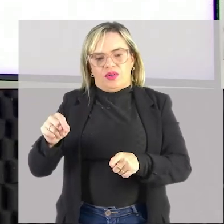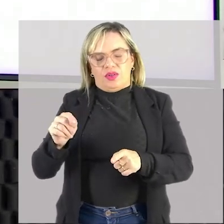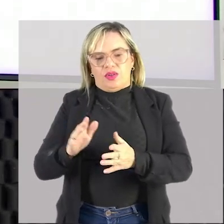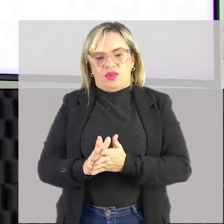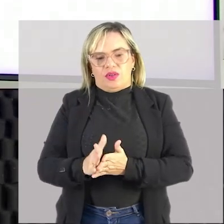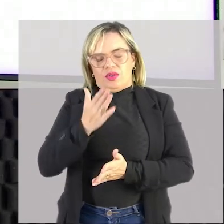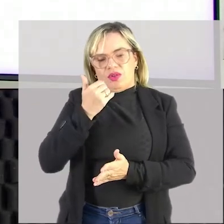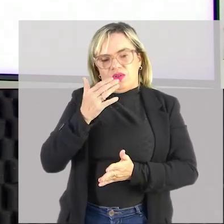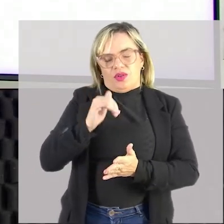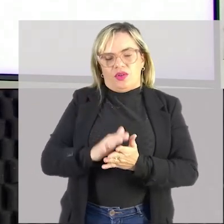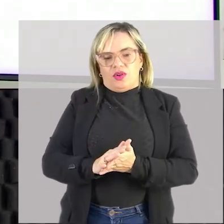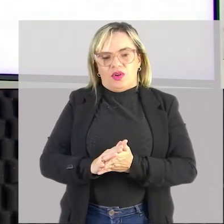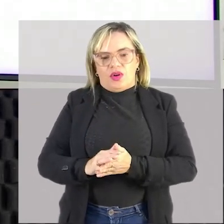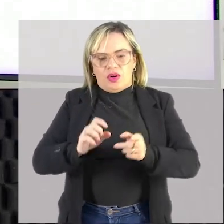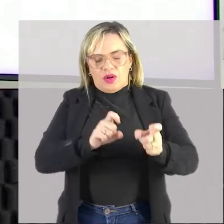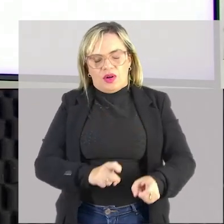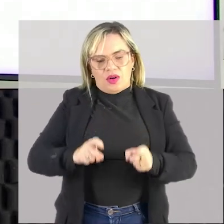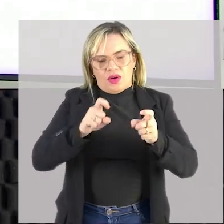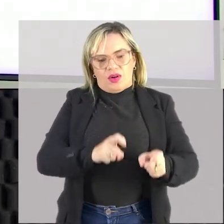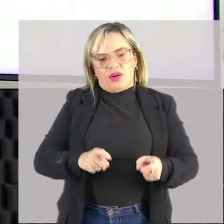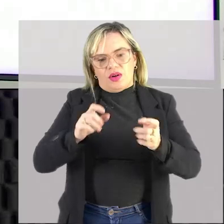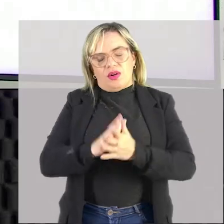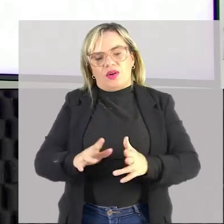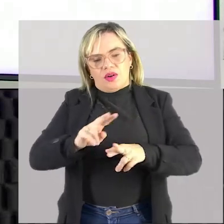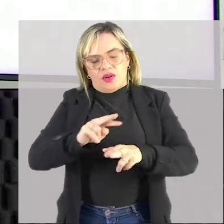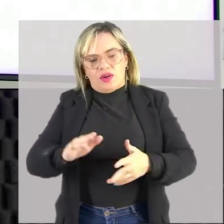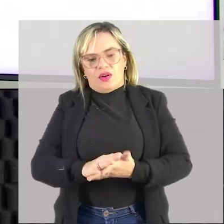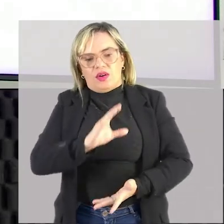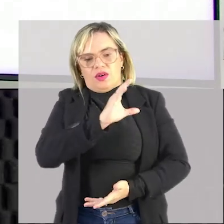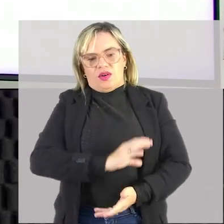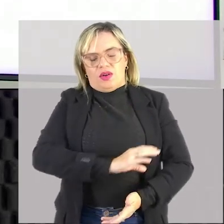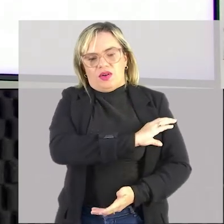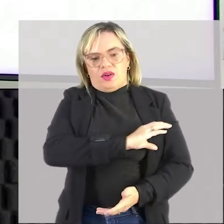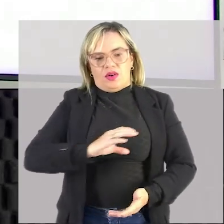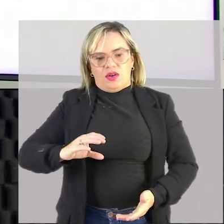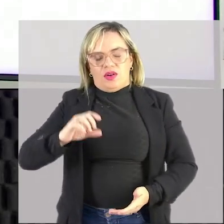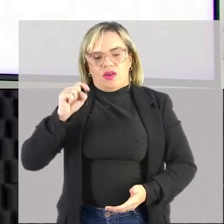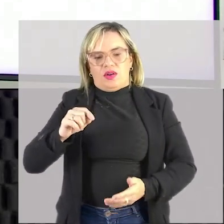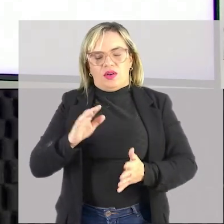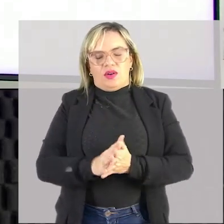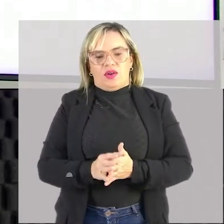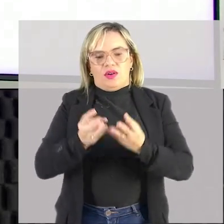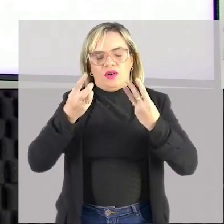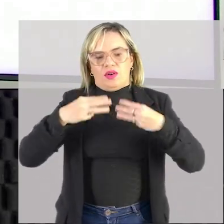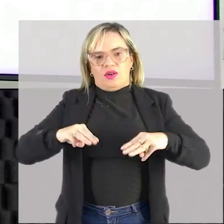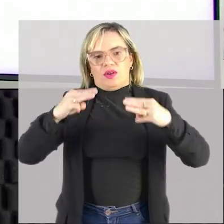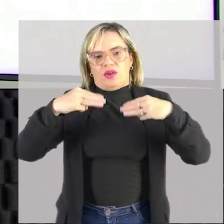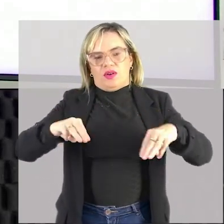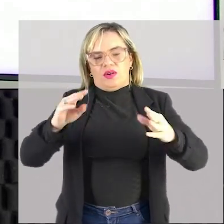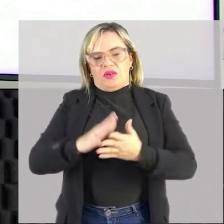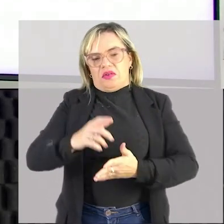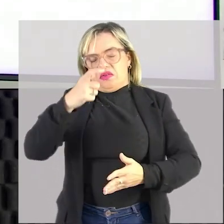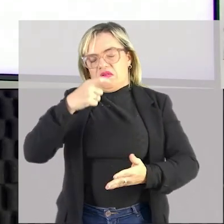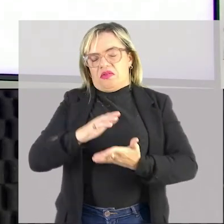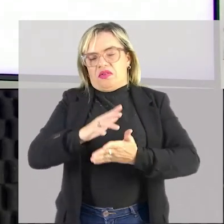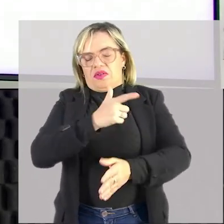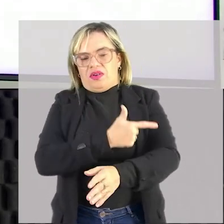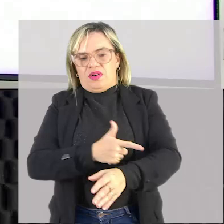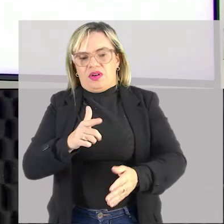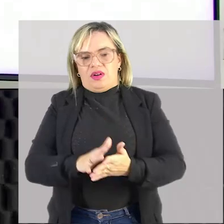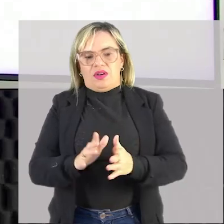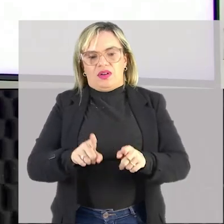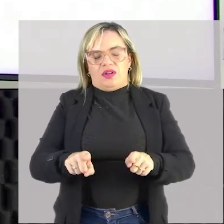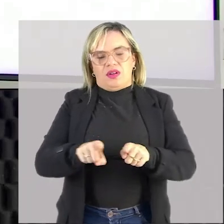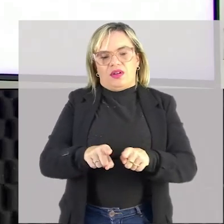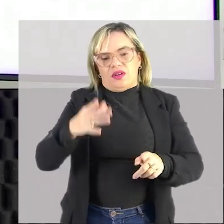alimentação, para as roças, para uma série de questões e catequizar também, que era essa missão civilizatória. Mas aí tinha os colonos, também aqui,